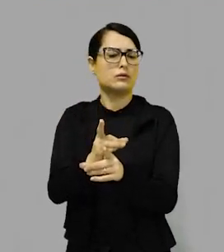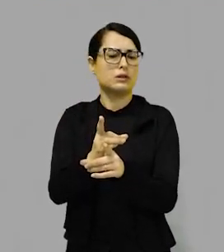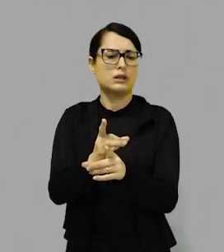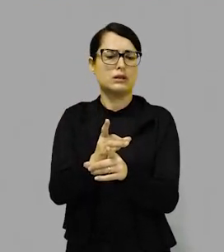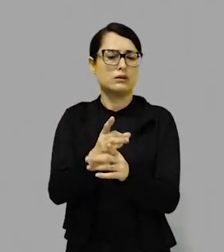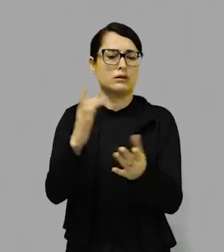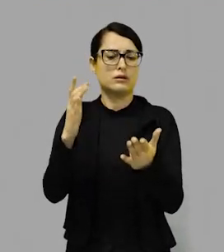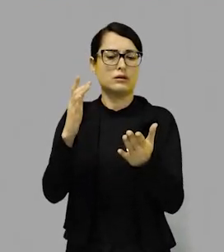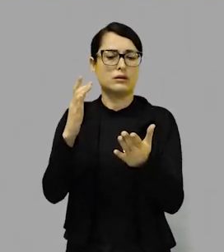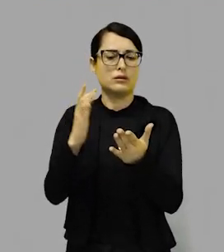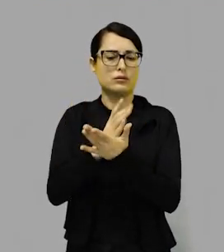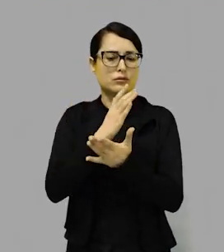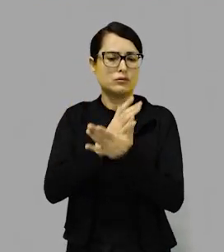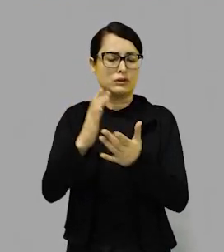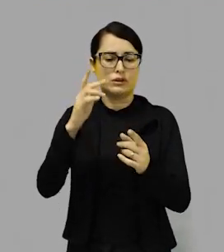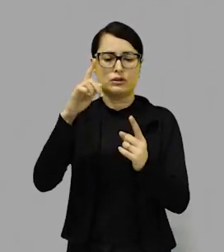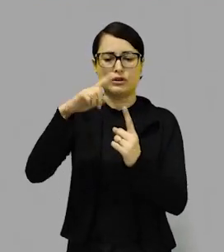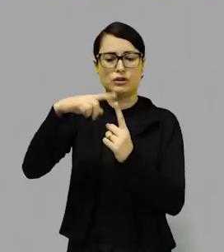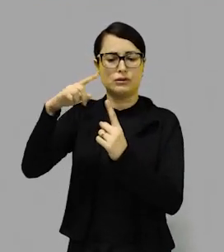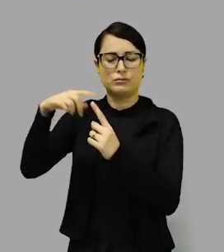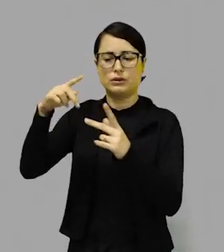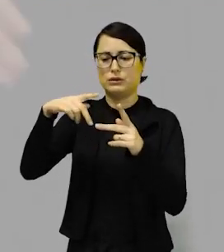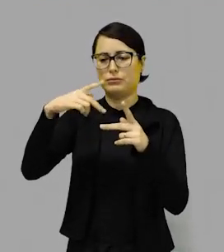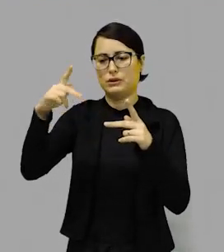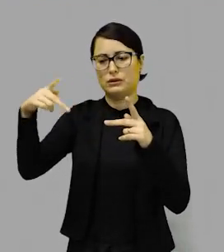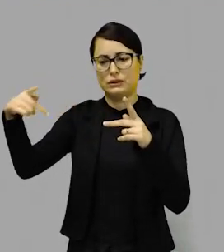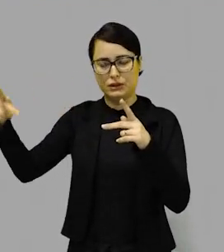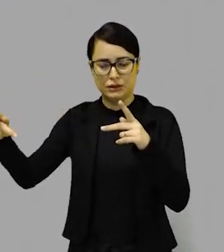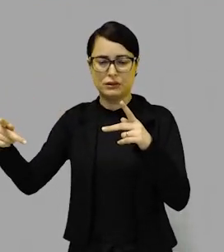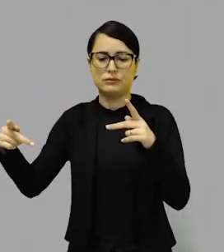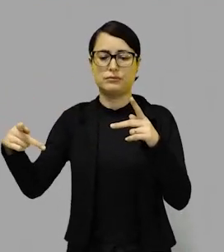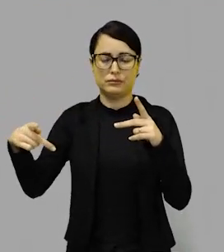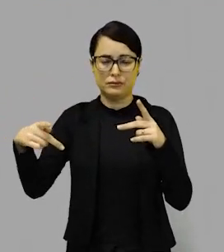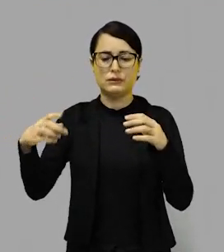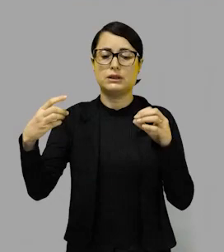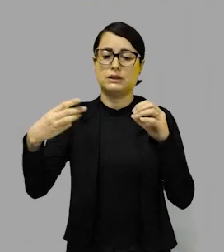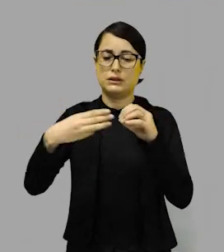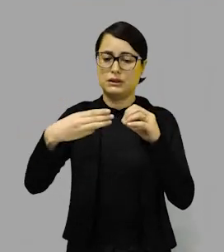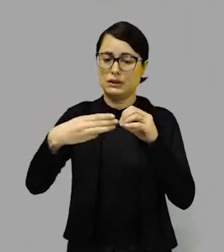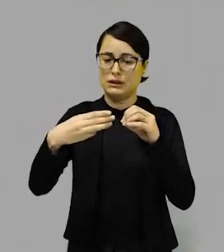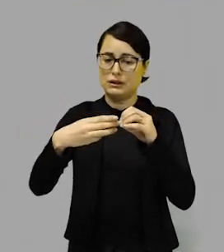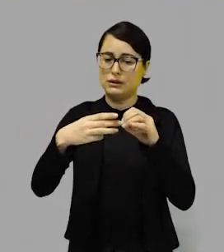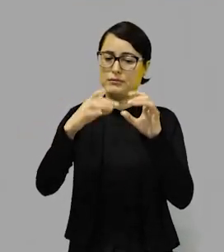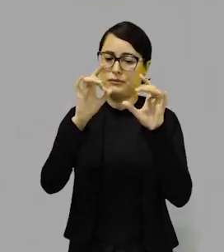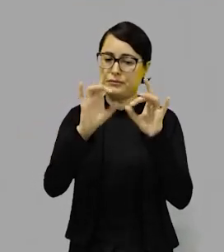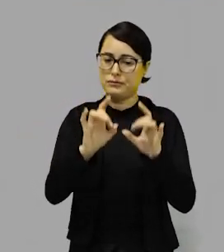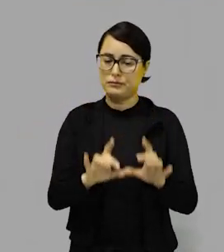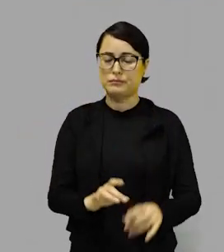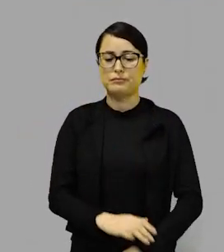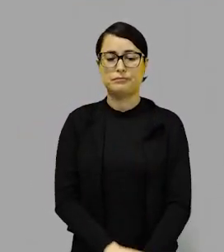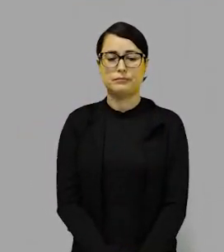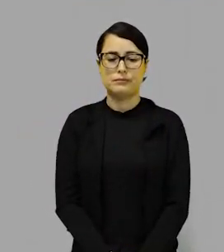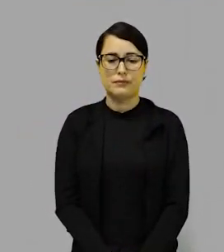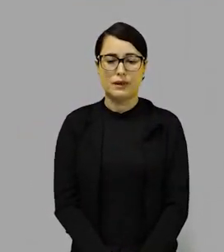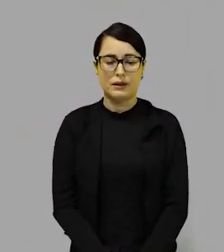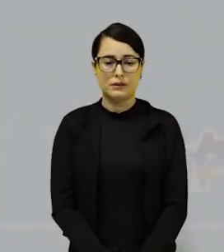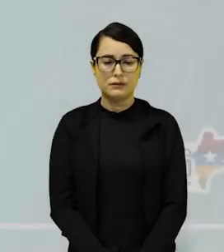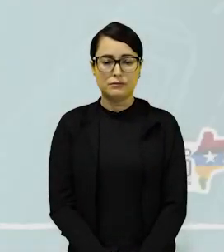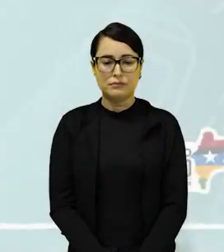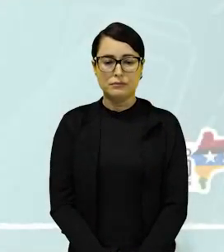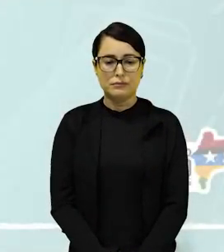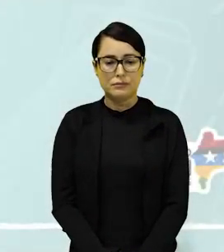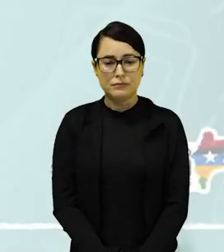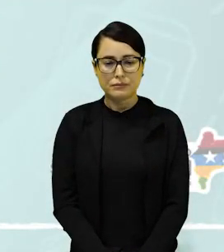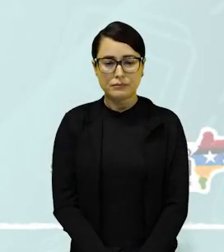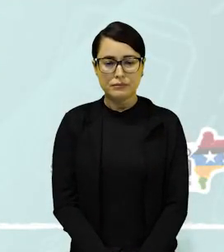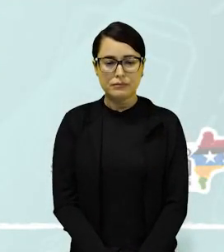determinados tipos de proteínas. Então, só tem aqueles tipos de células realmente que eles podem infectar.